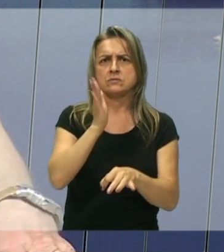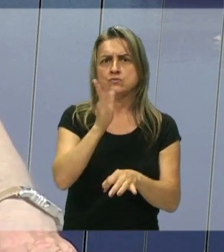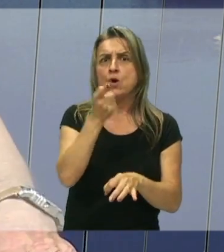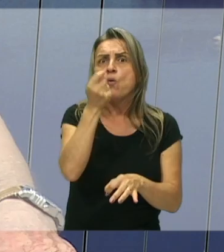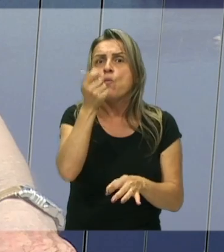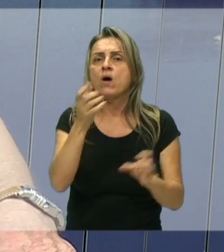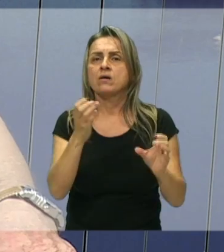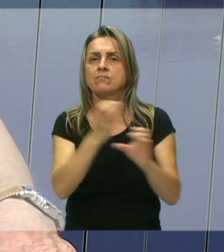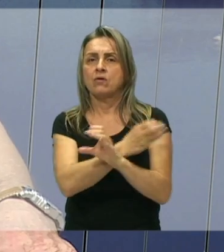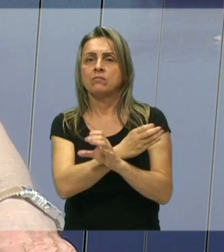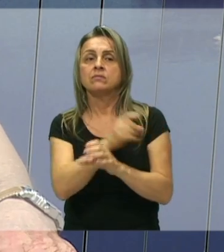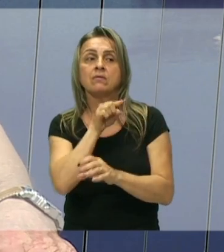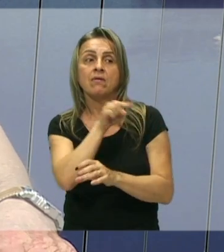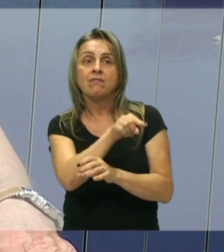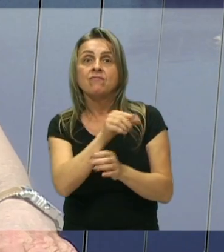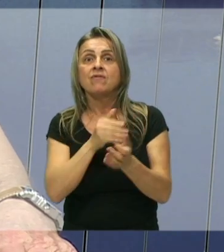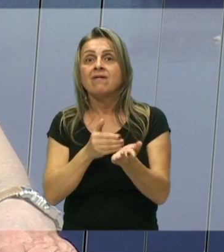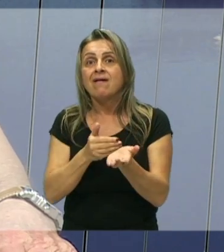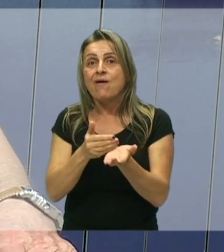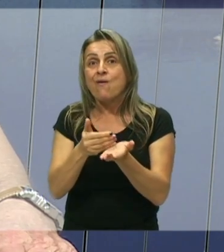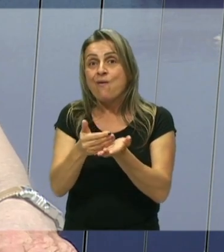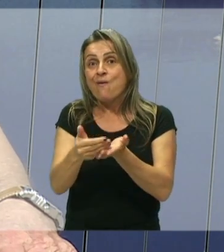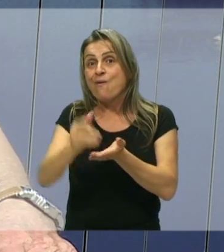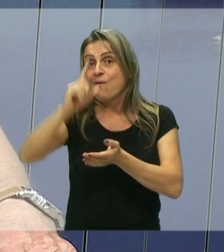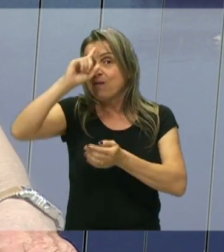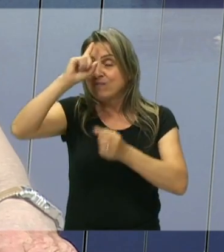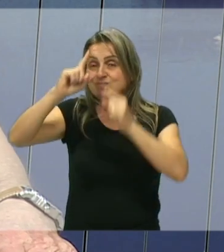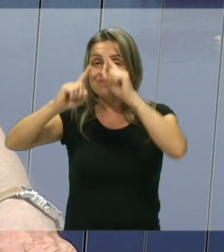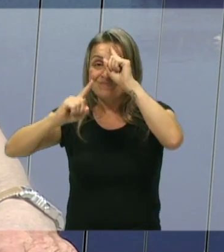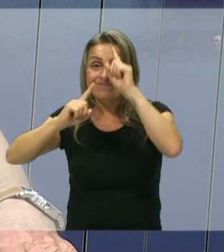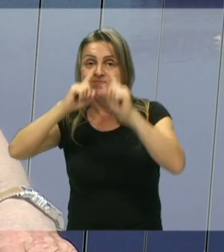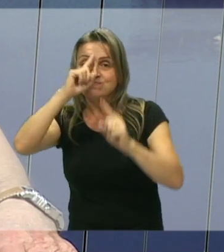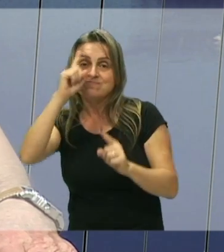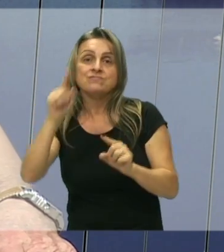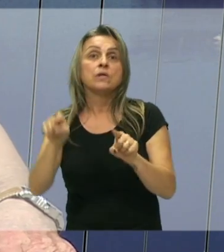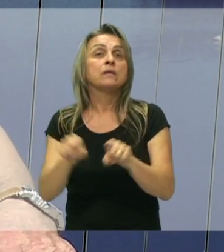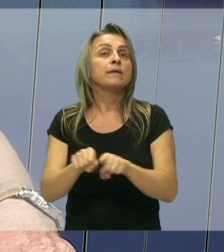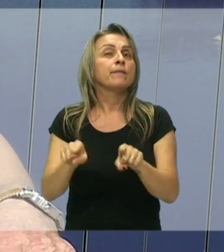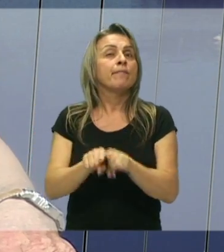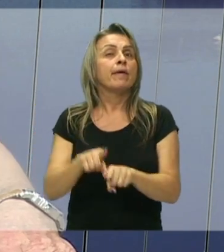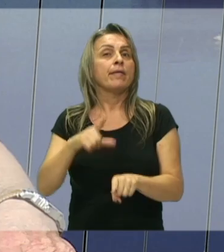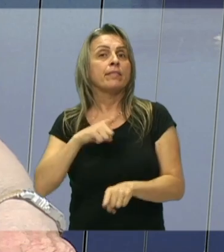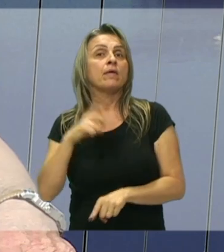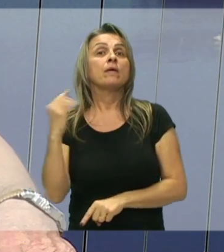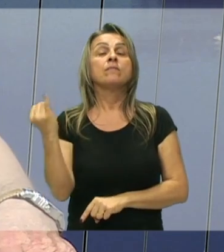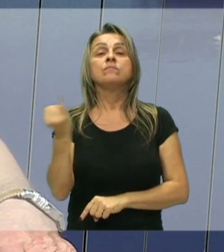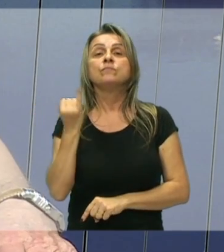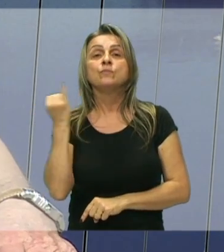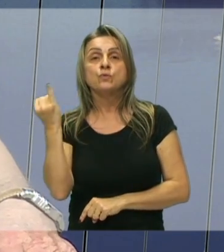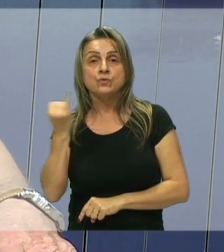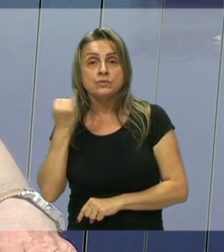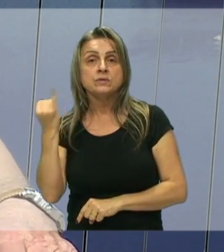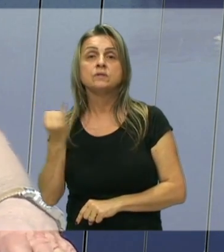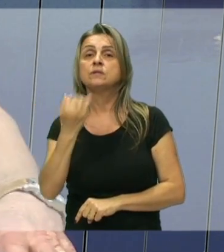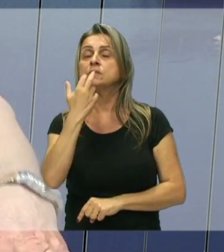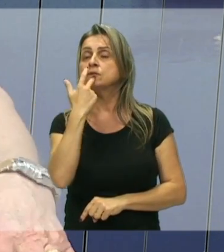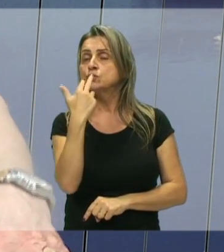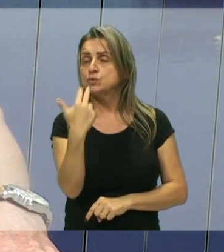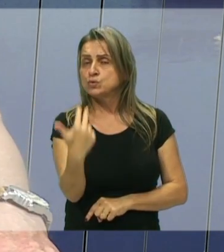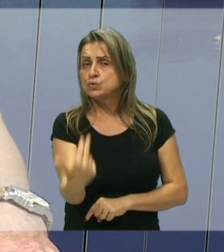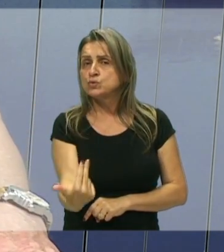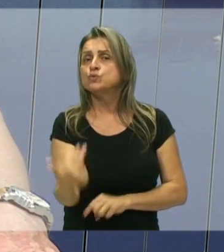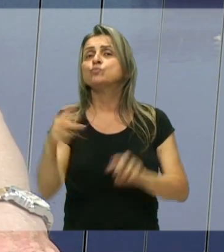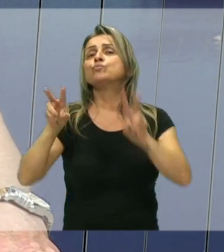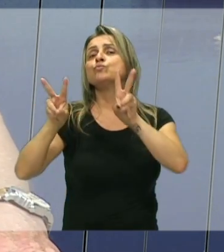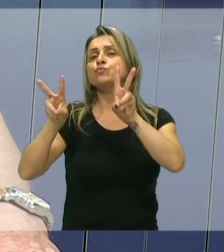foi ali que começou também a ter essa importância desse tipo de